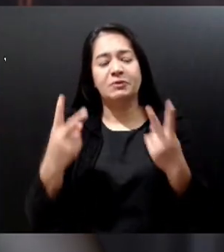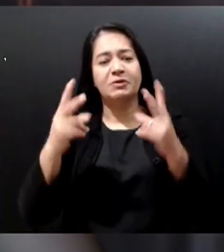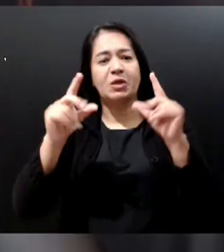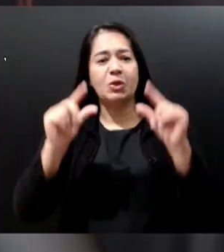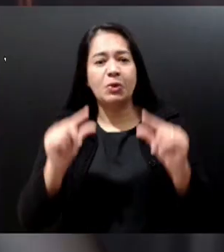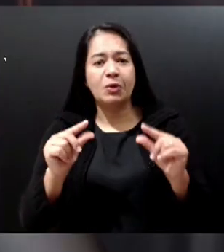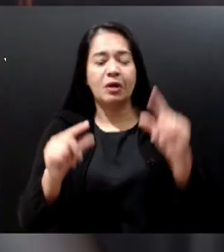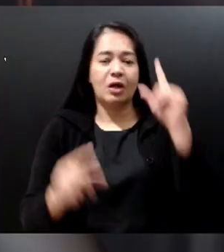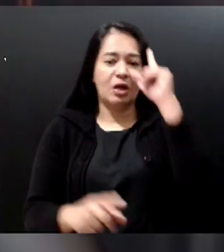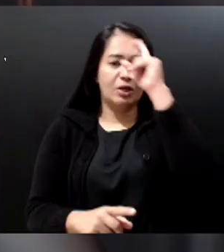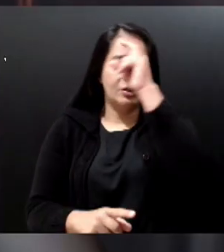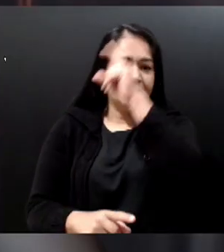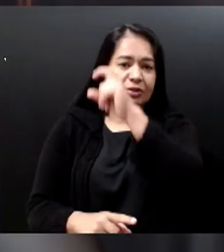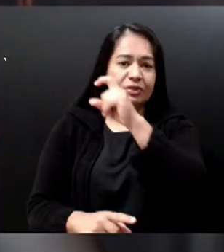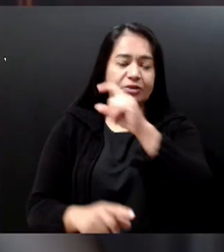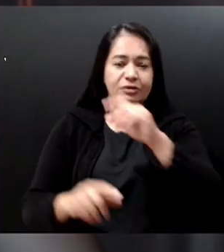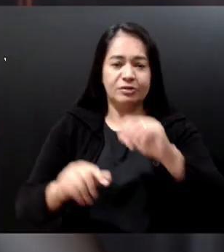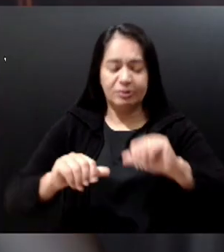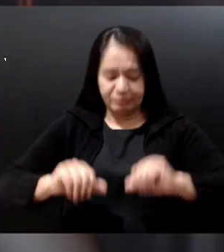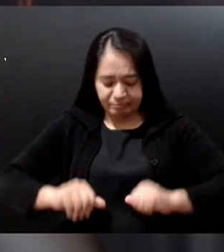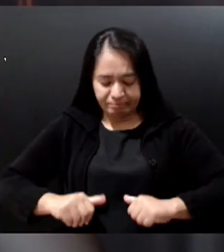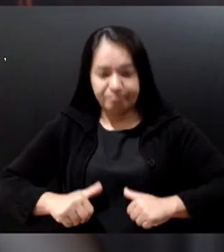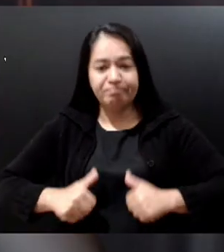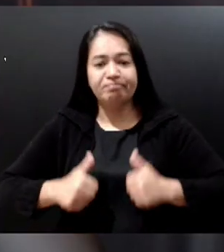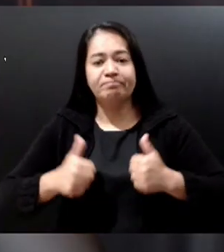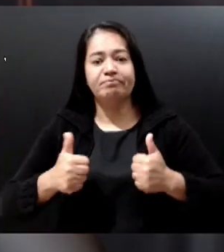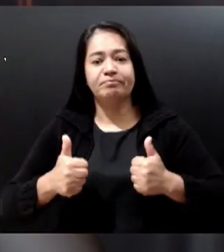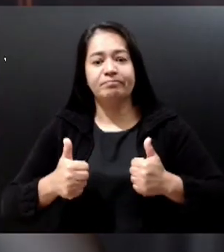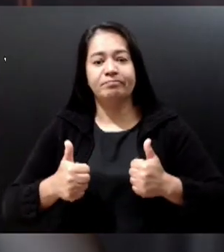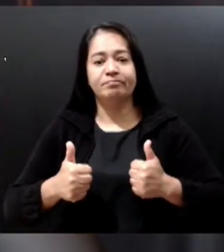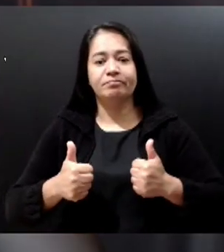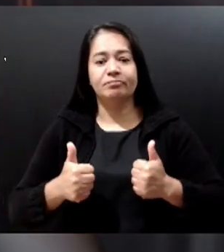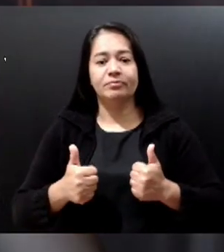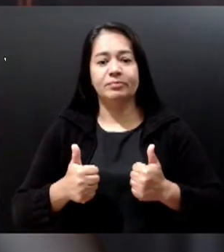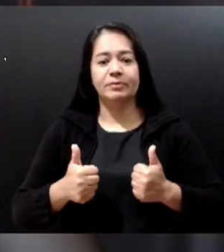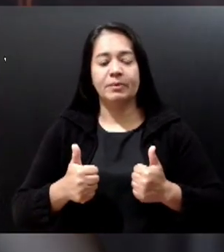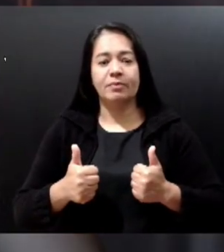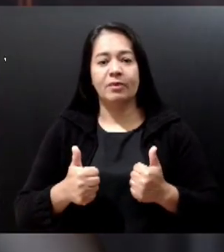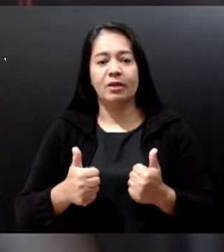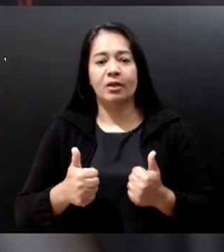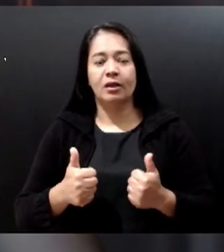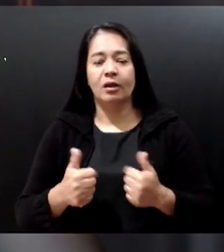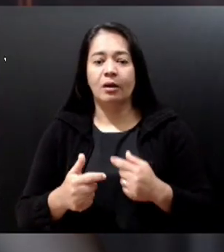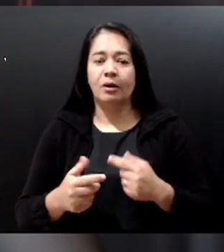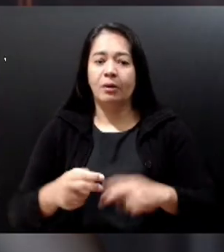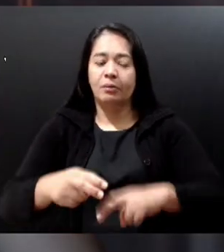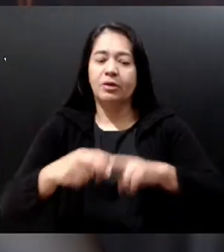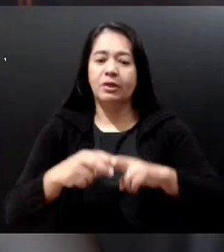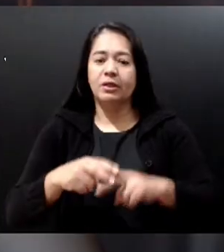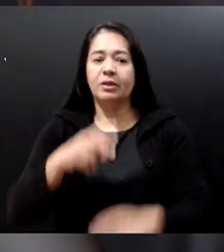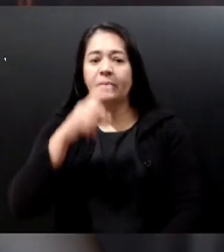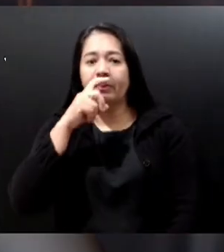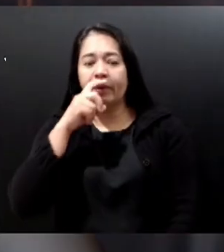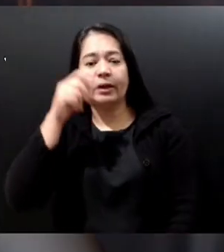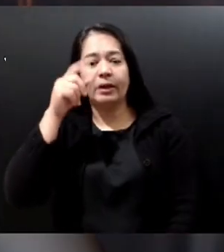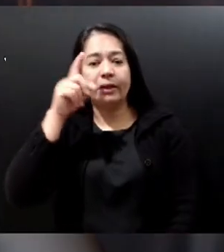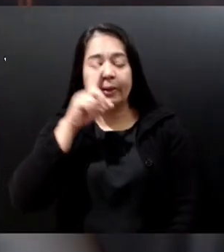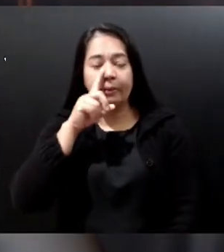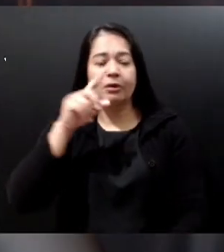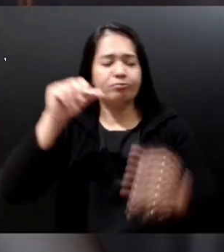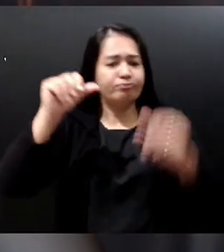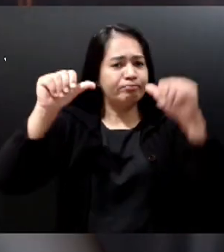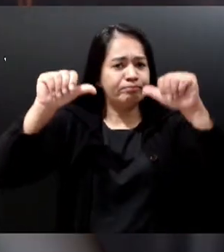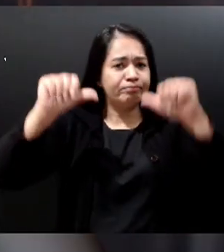da autoimagem, da autoestima. Então, por pior que seja o pai e a mãe, né, por pior no sentido de